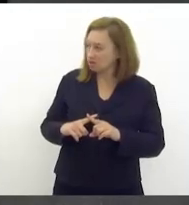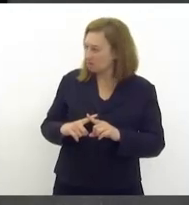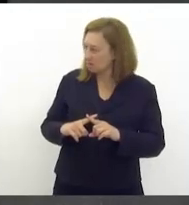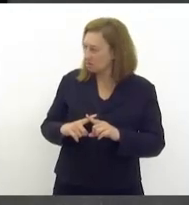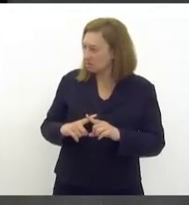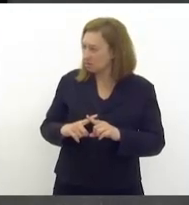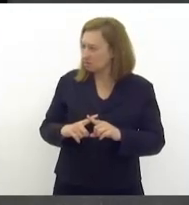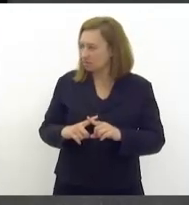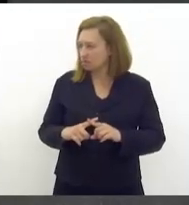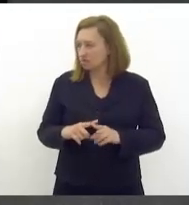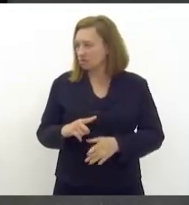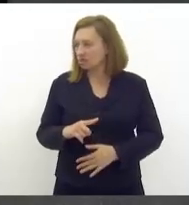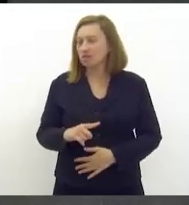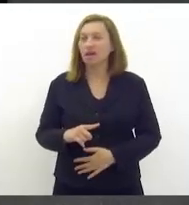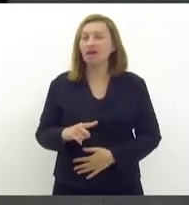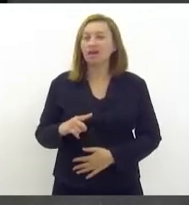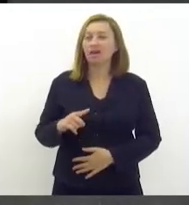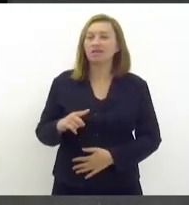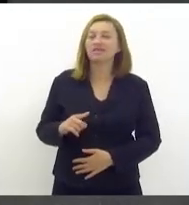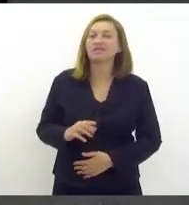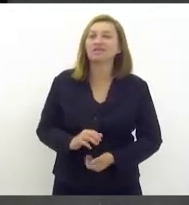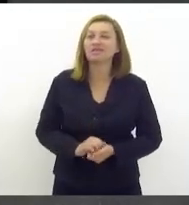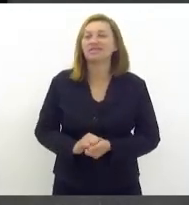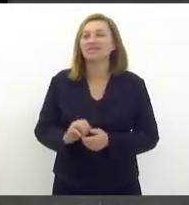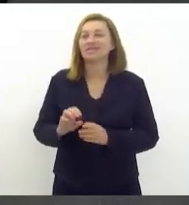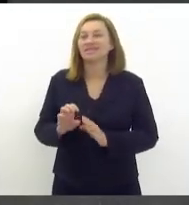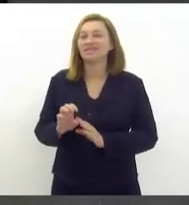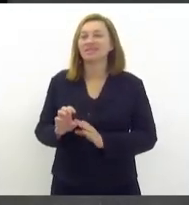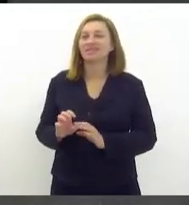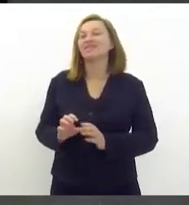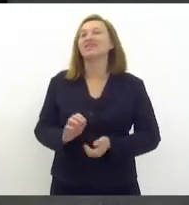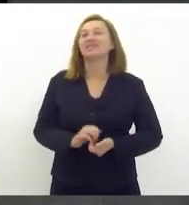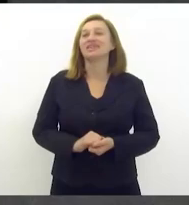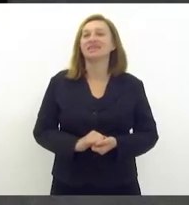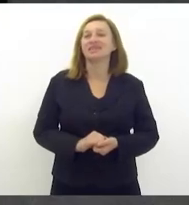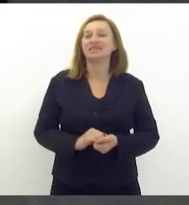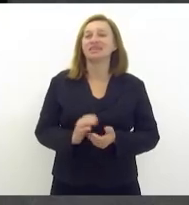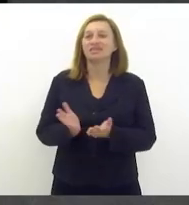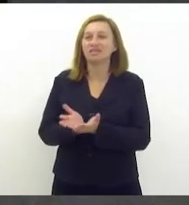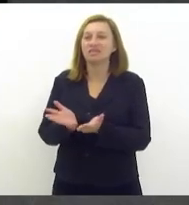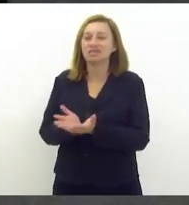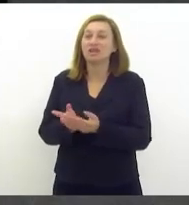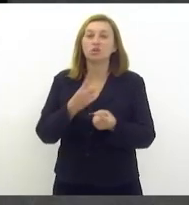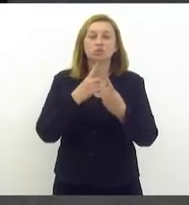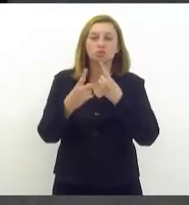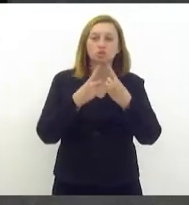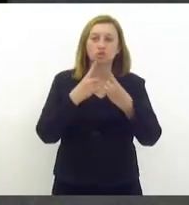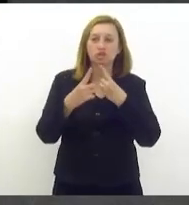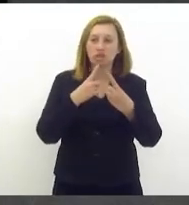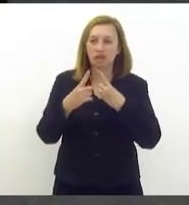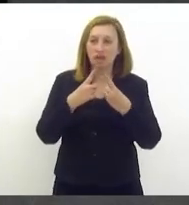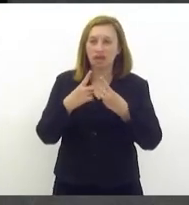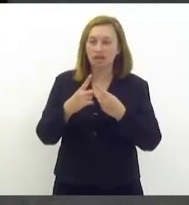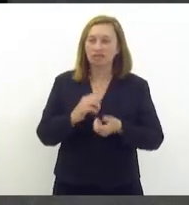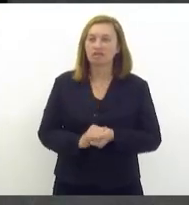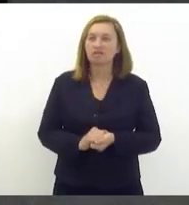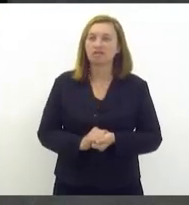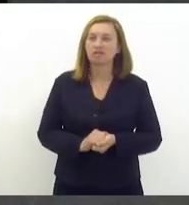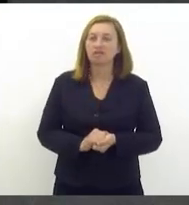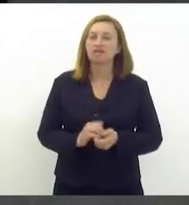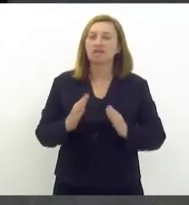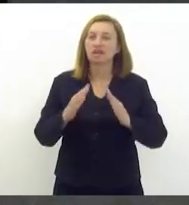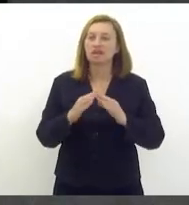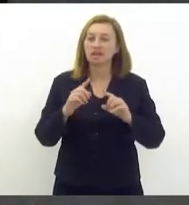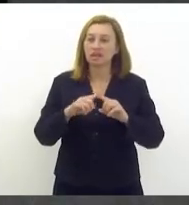e as igrejas evangélicas e de outros cultos também nós estamos falando de do Diálogo interligioso as igrejas de maneira geral